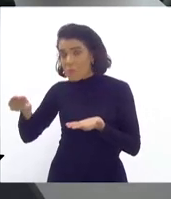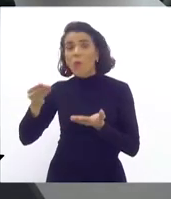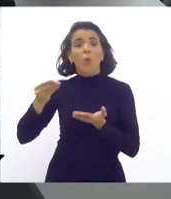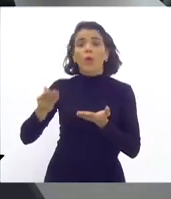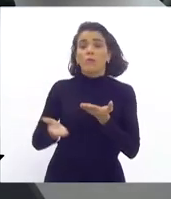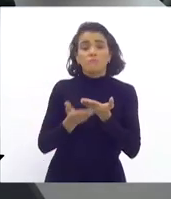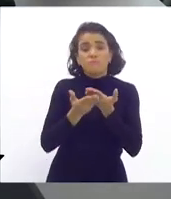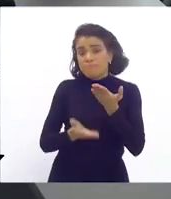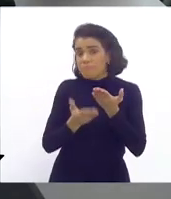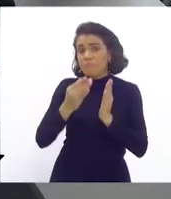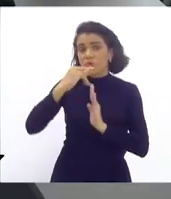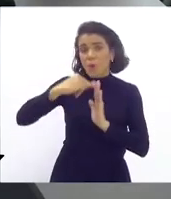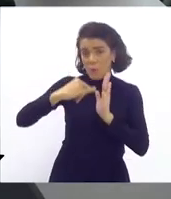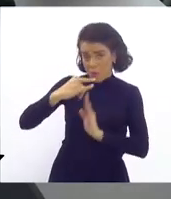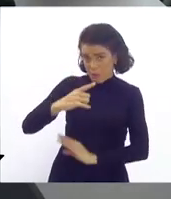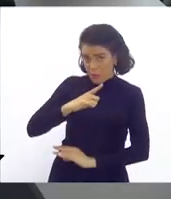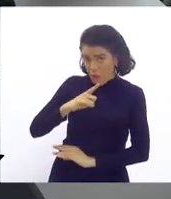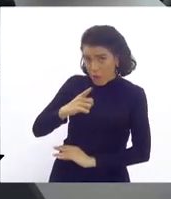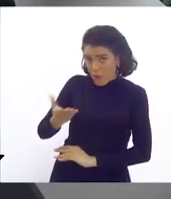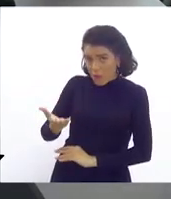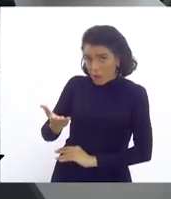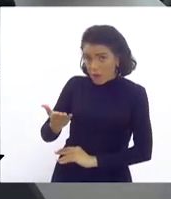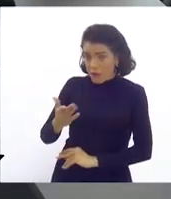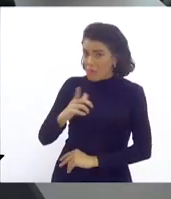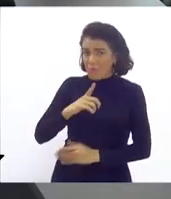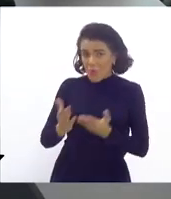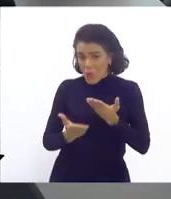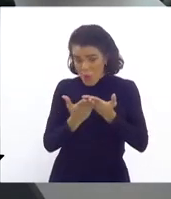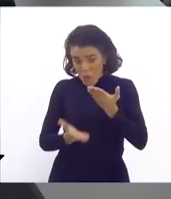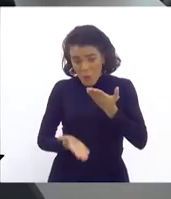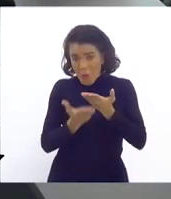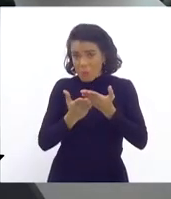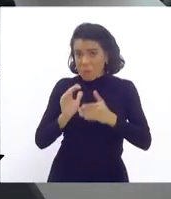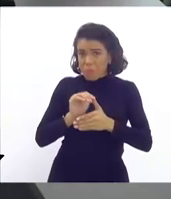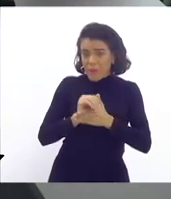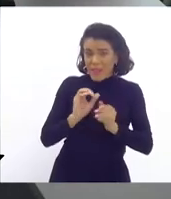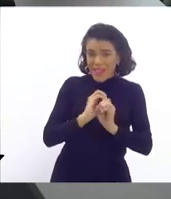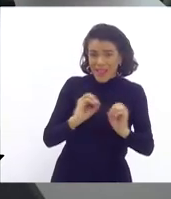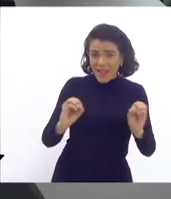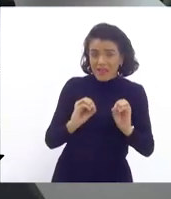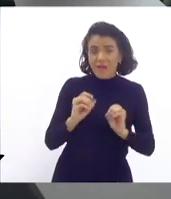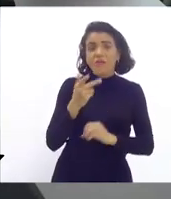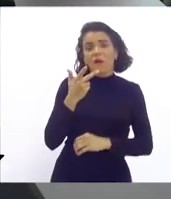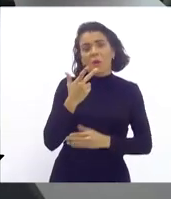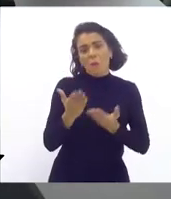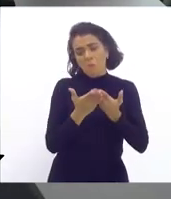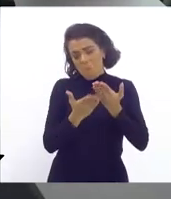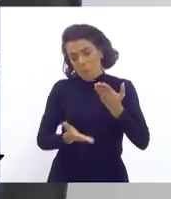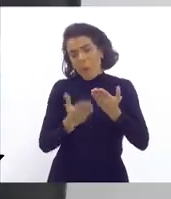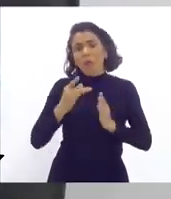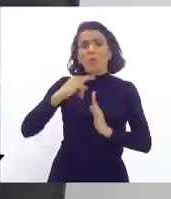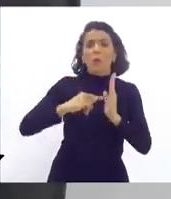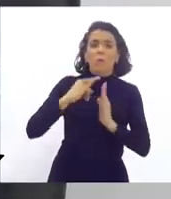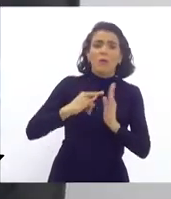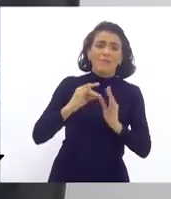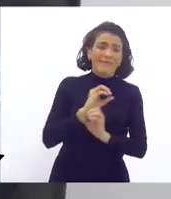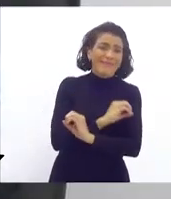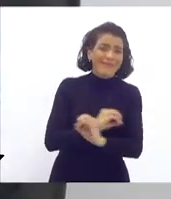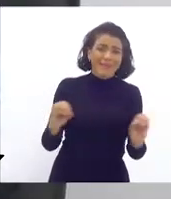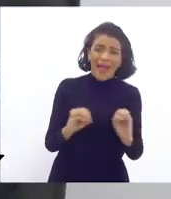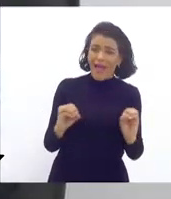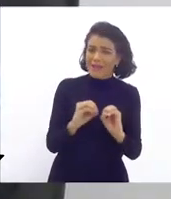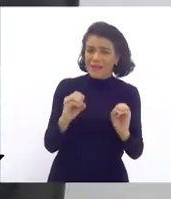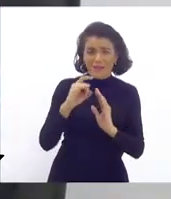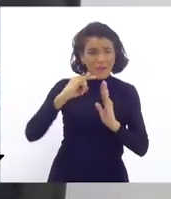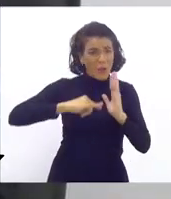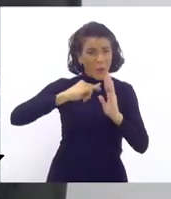documento tá aí não juntou absolutamente nada de documento bem Fala que juntou documento mas não juntou absolutamente nada